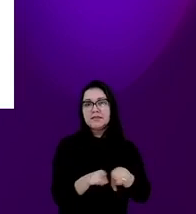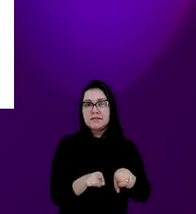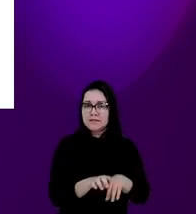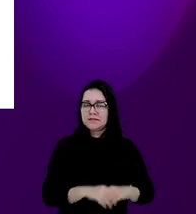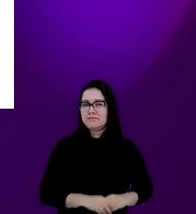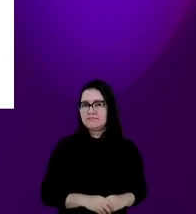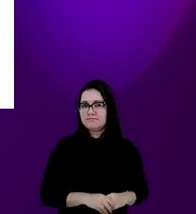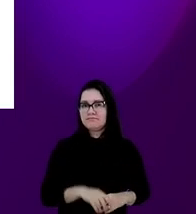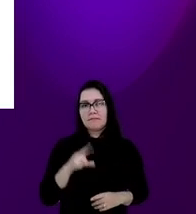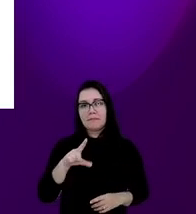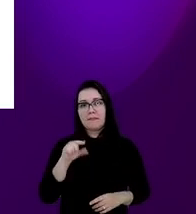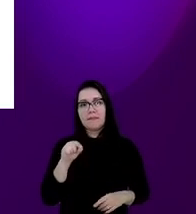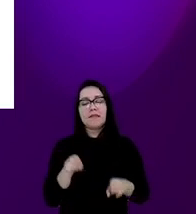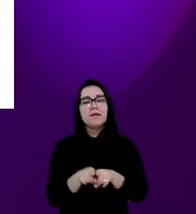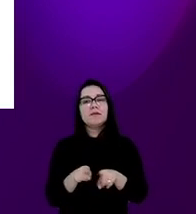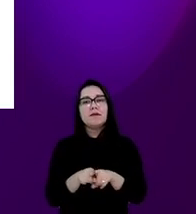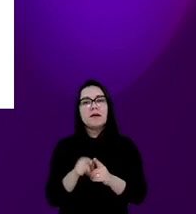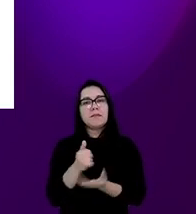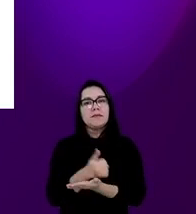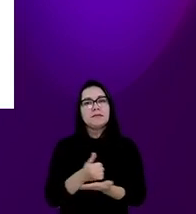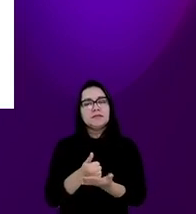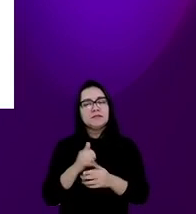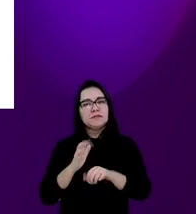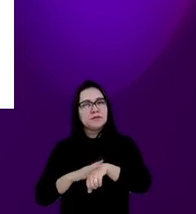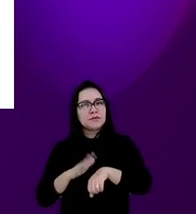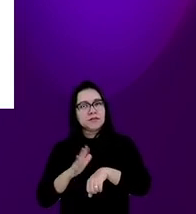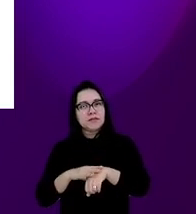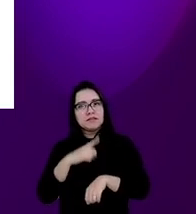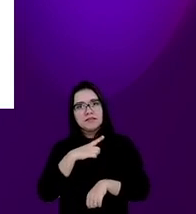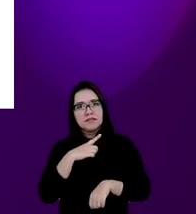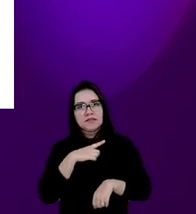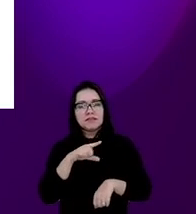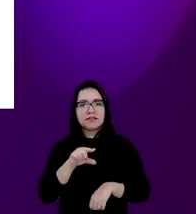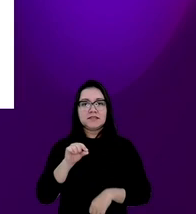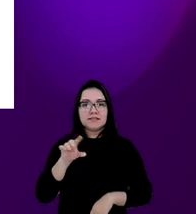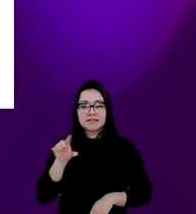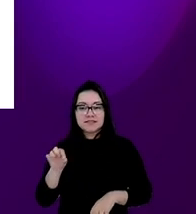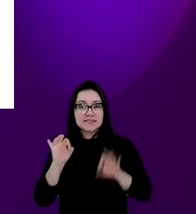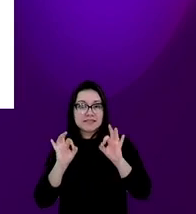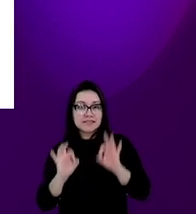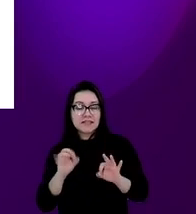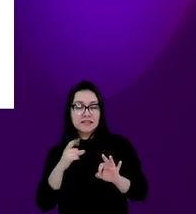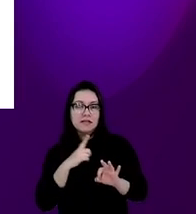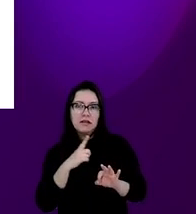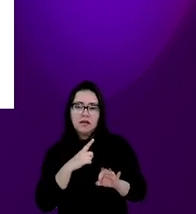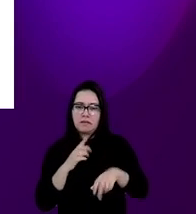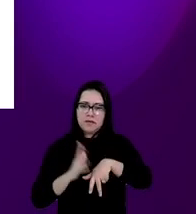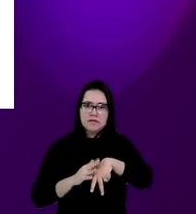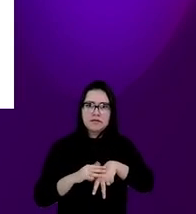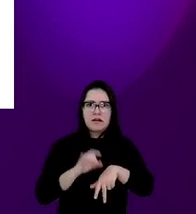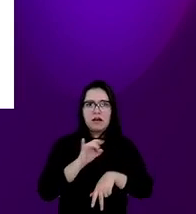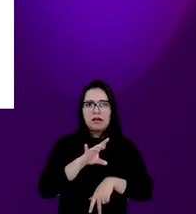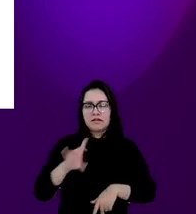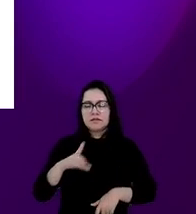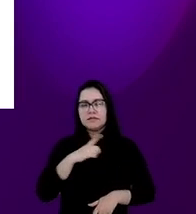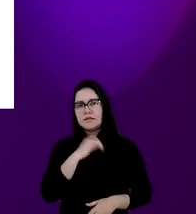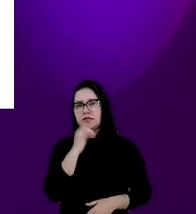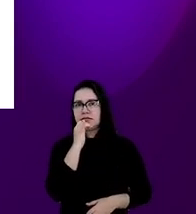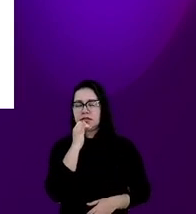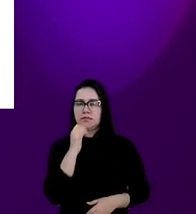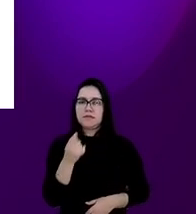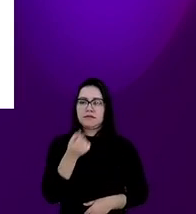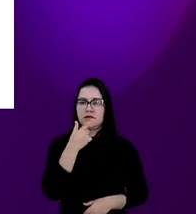se basear na doença e em fatores específicos de cada paciente, como tolerância e resposta a terapias prévias. Por